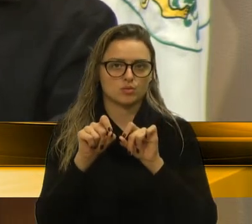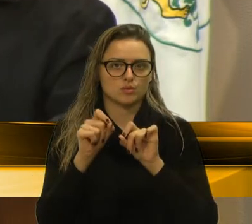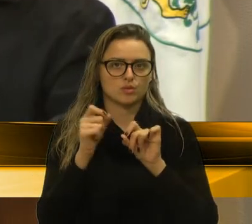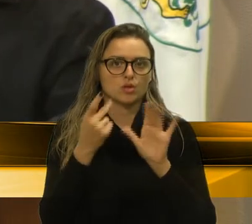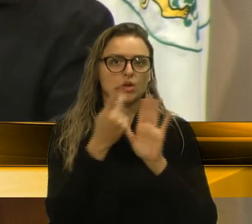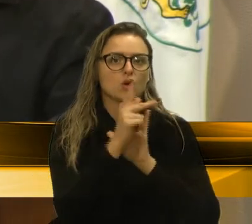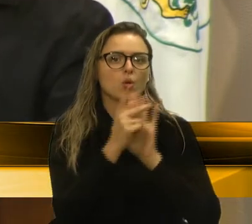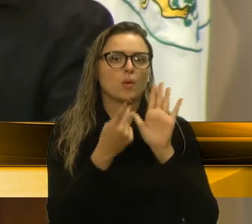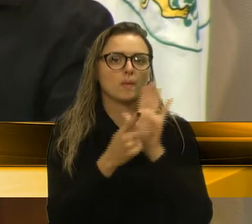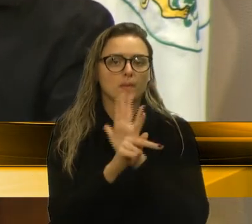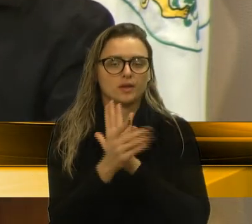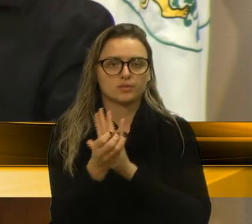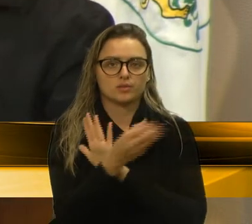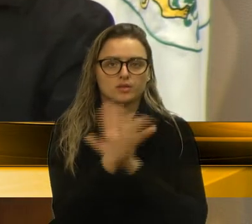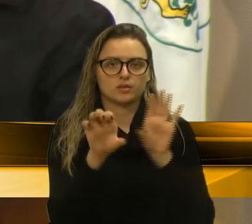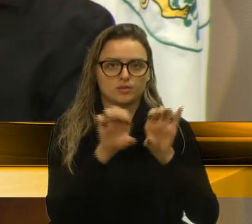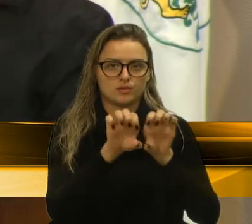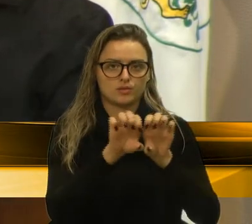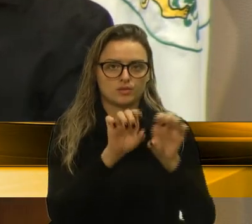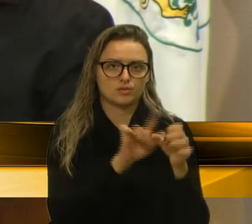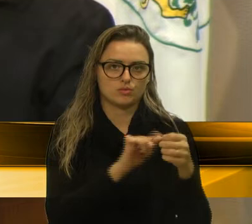novo plano diretor urbano.